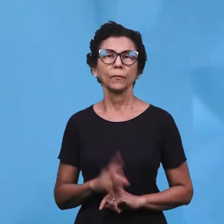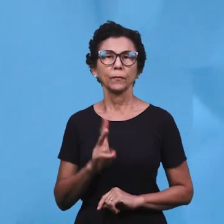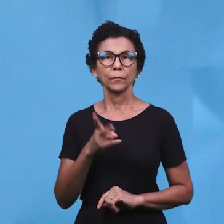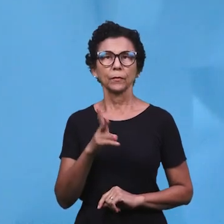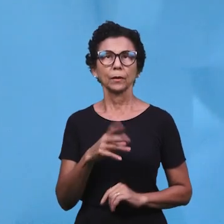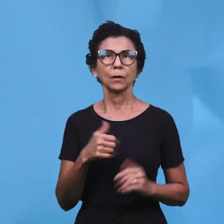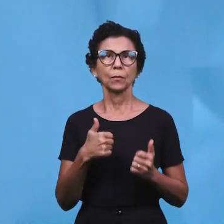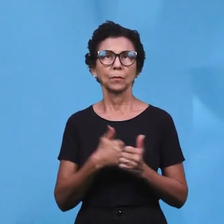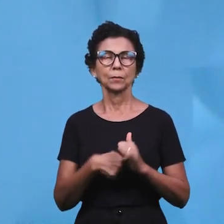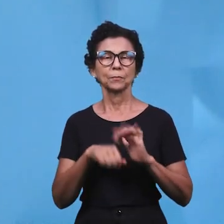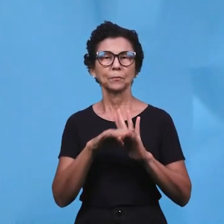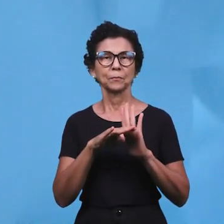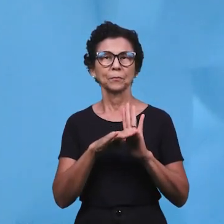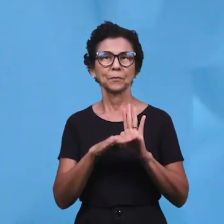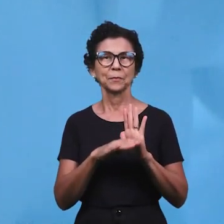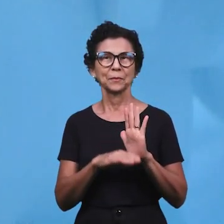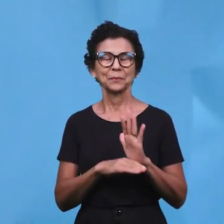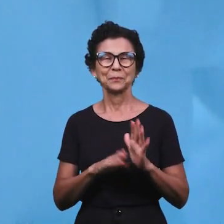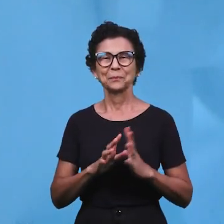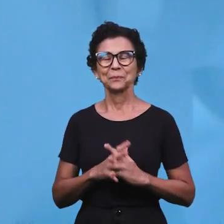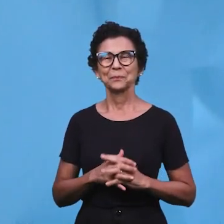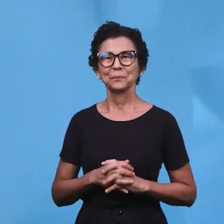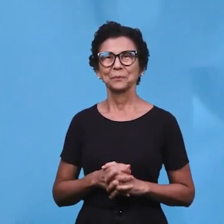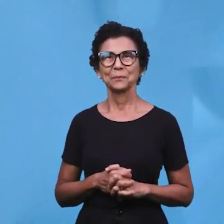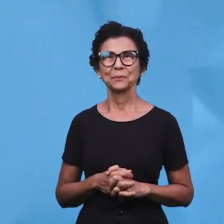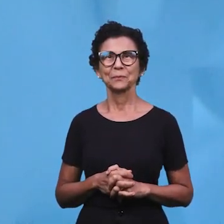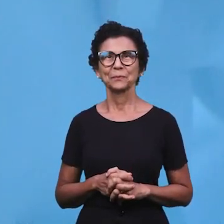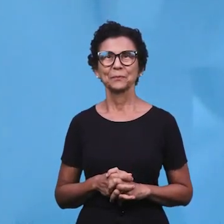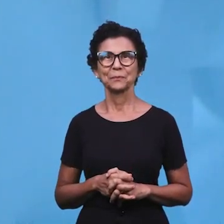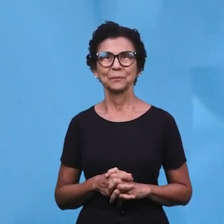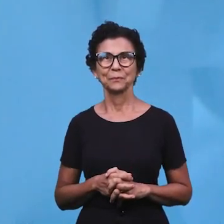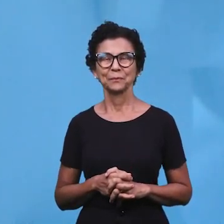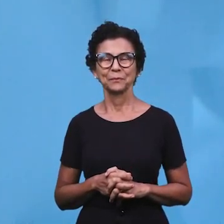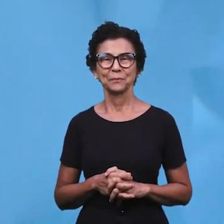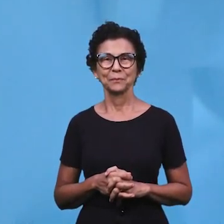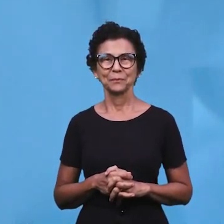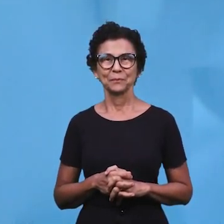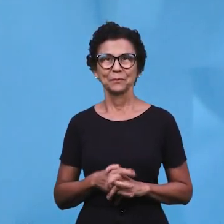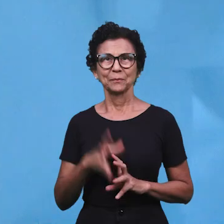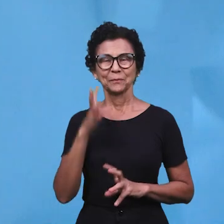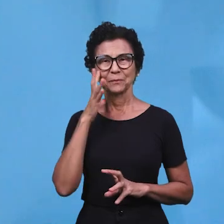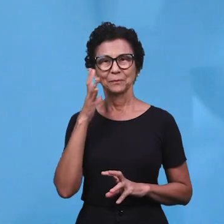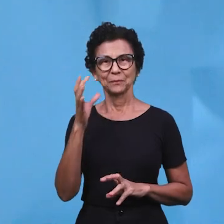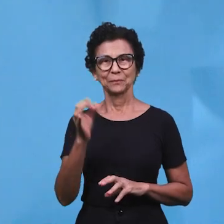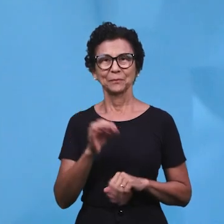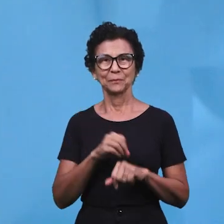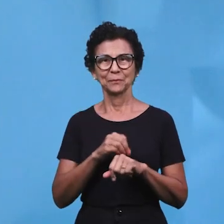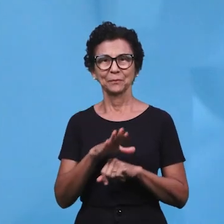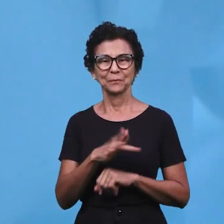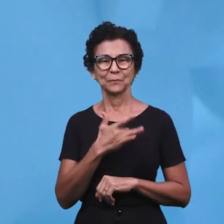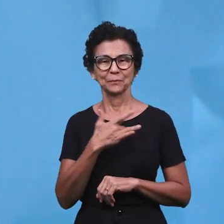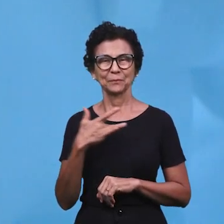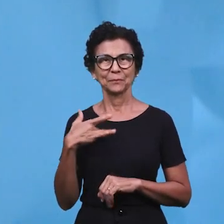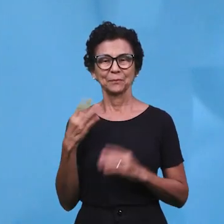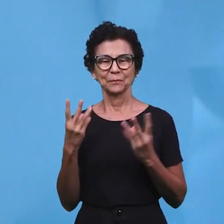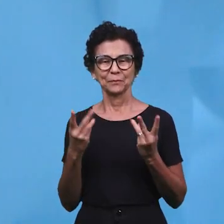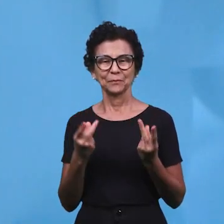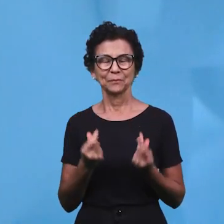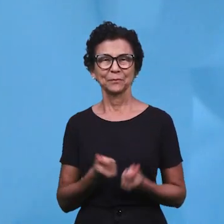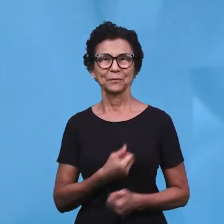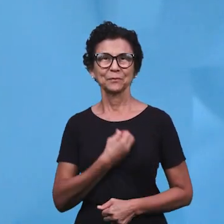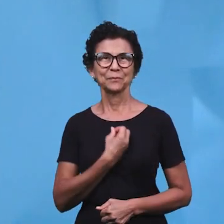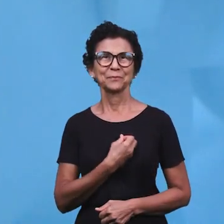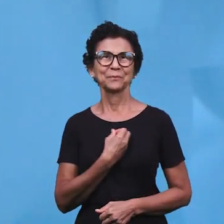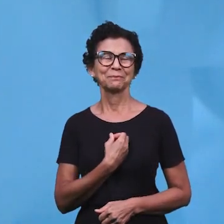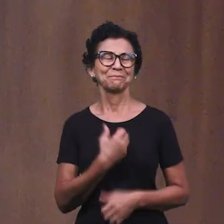continuem acompanhando o nosso programa, né, para continuar antenado com as dicas para sua saúde e